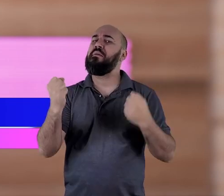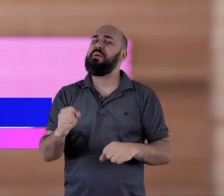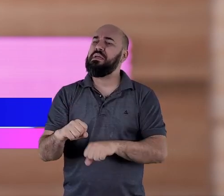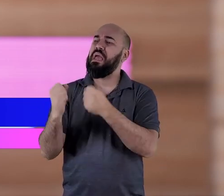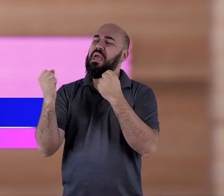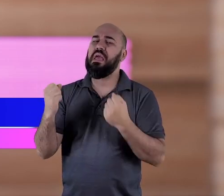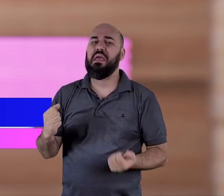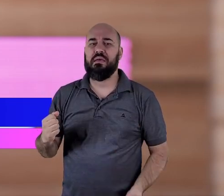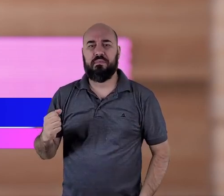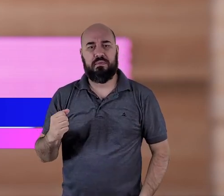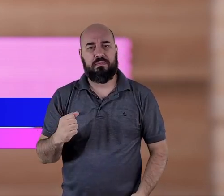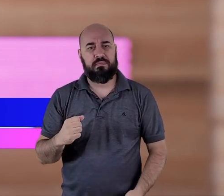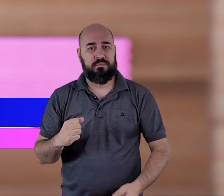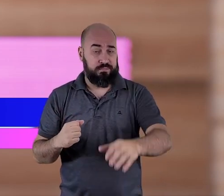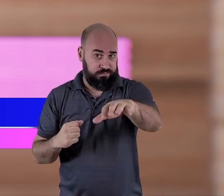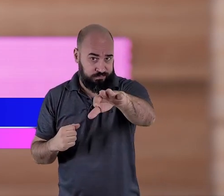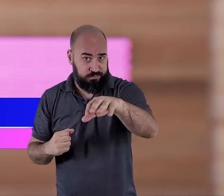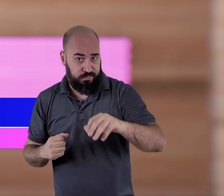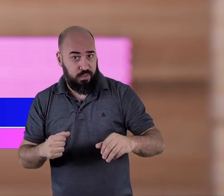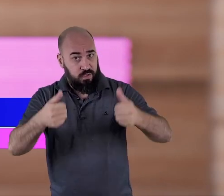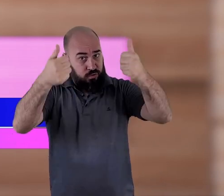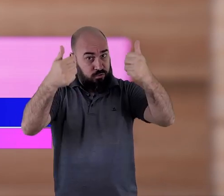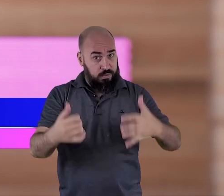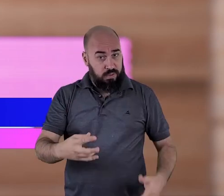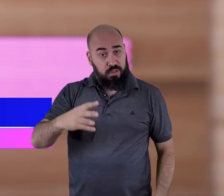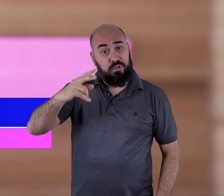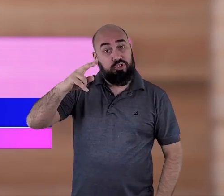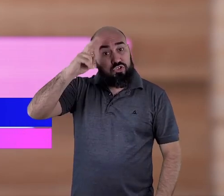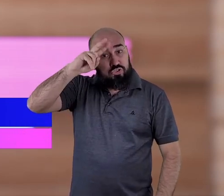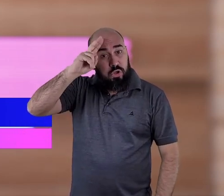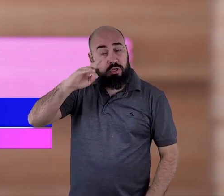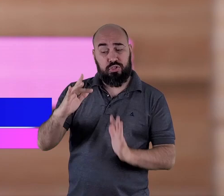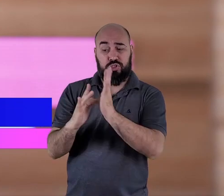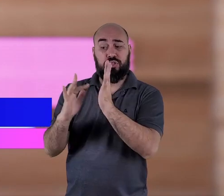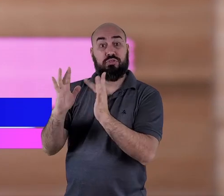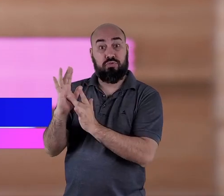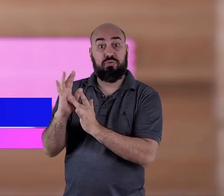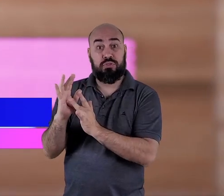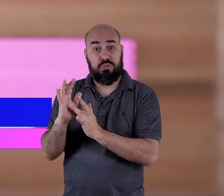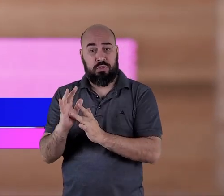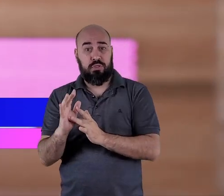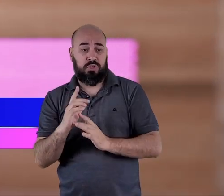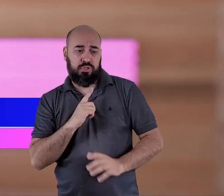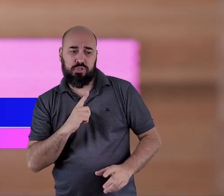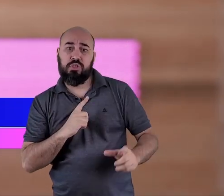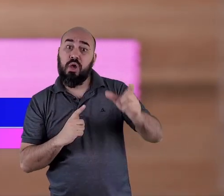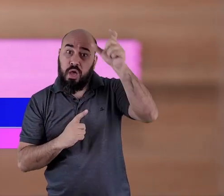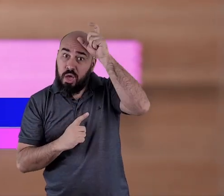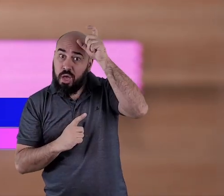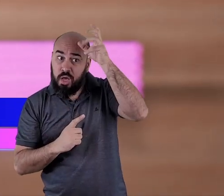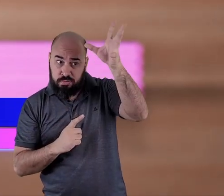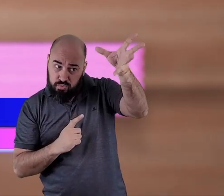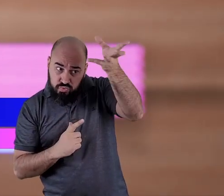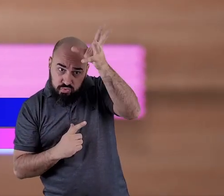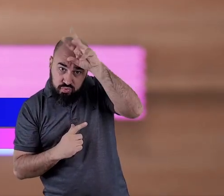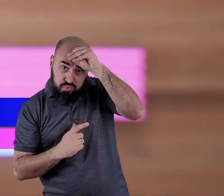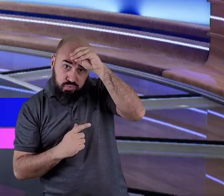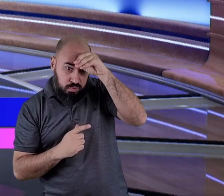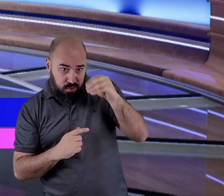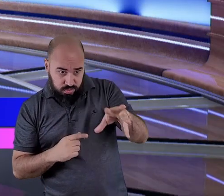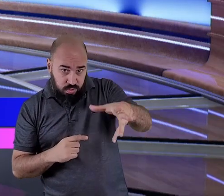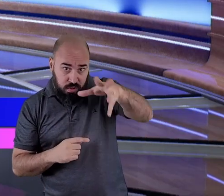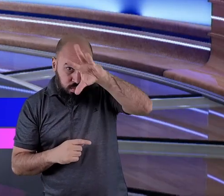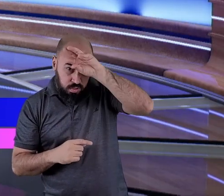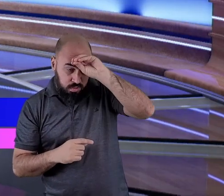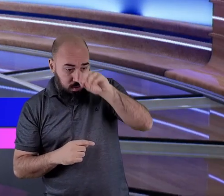homens possuídos por demônios foram algumas vezes presos por correntes de ferro. Os